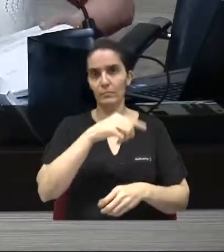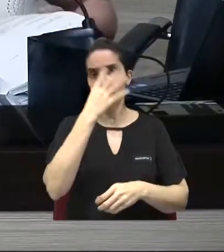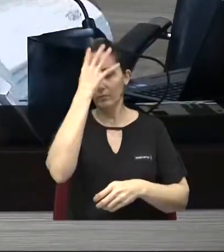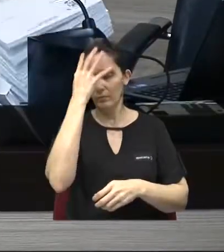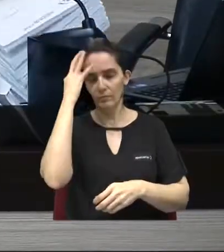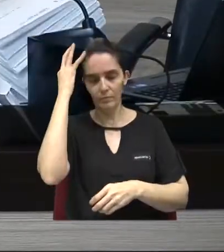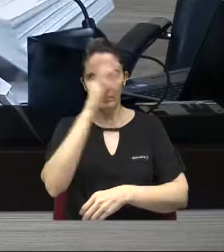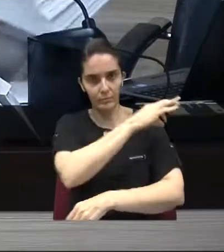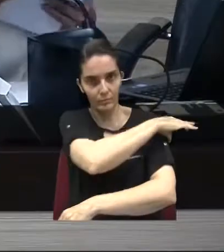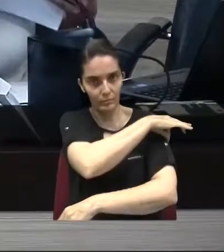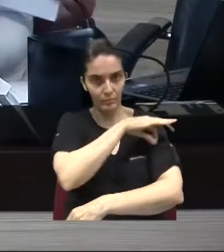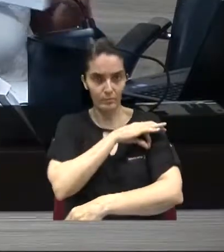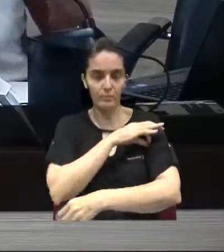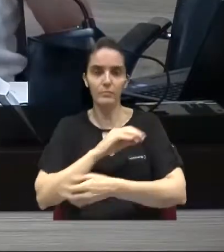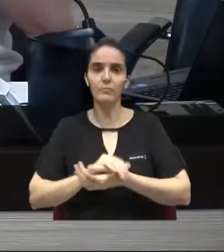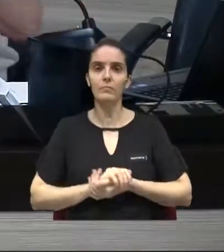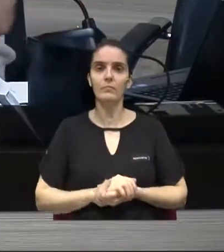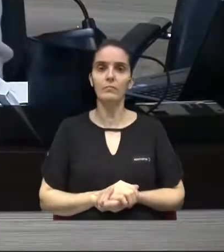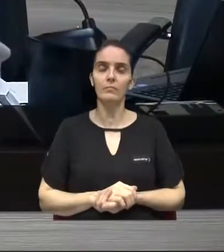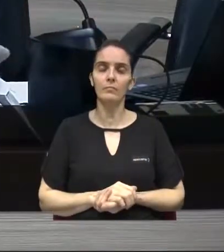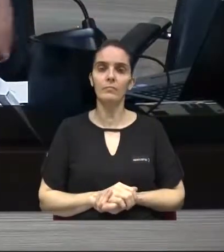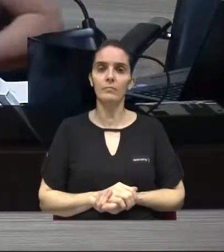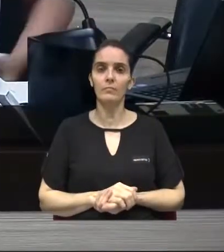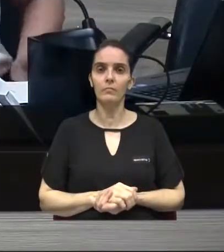Botion, Prefeito Municipal.